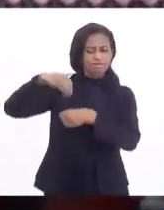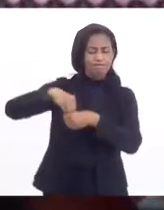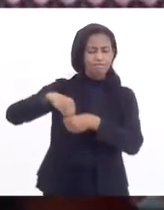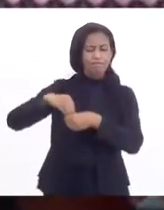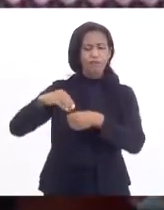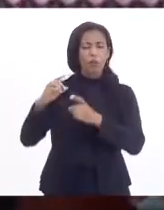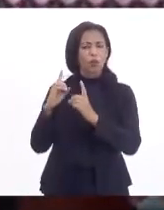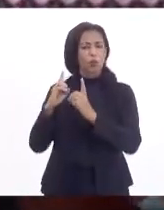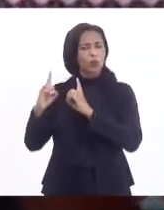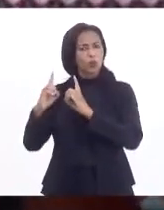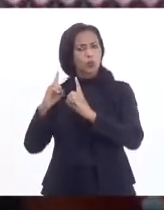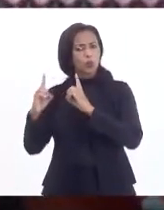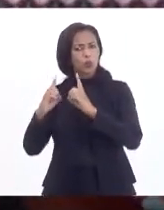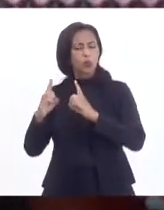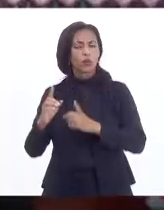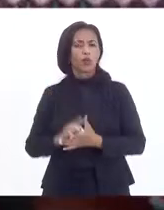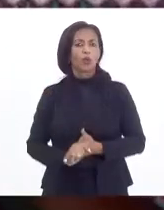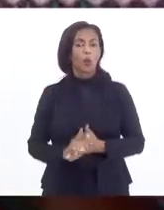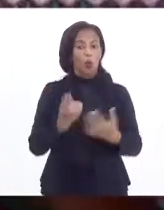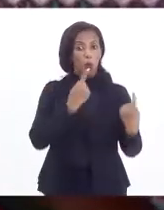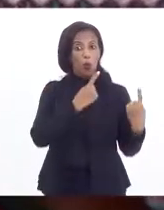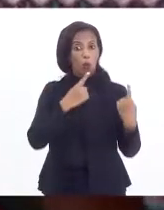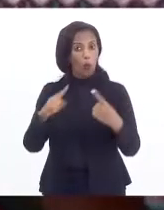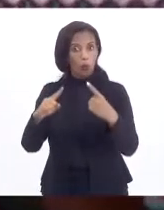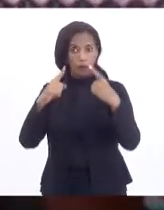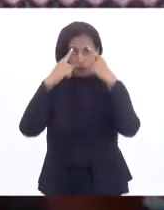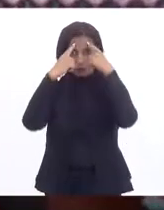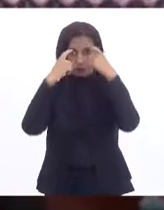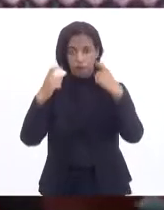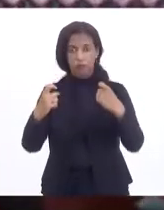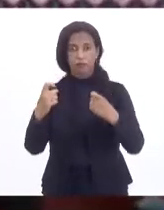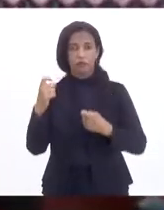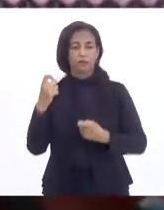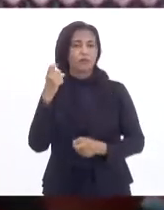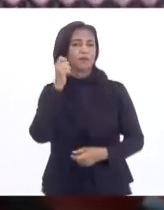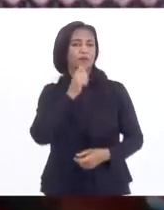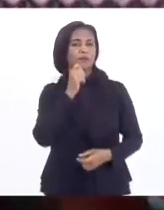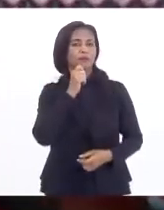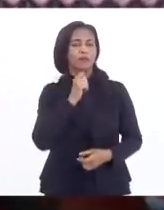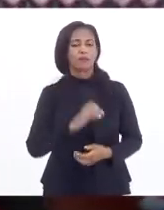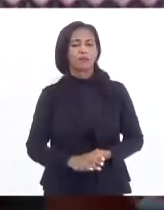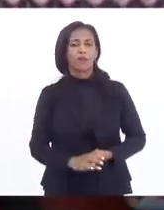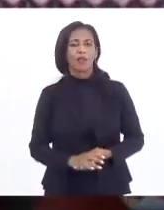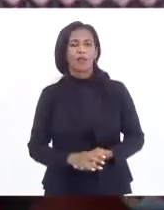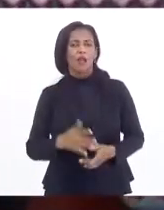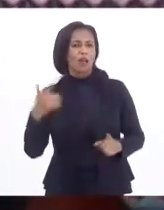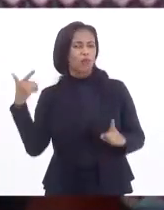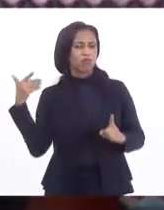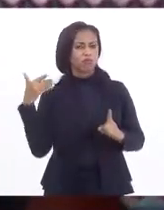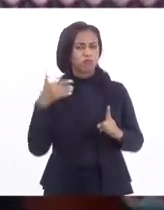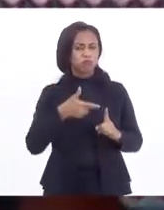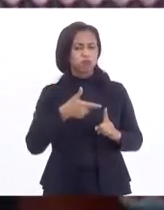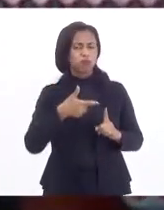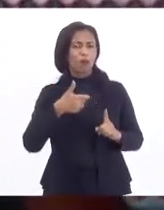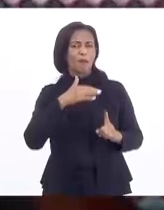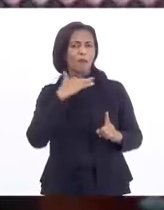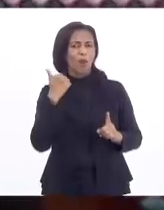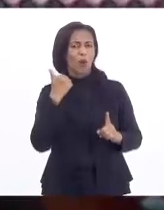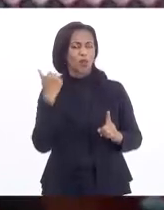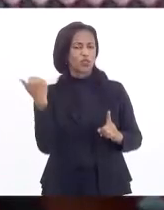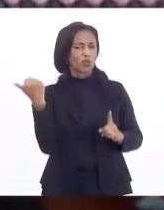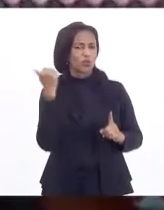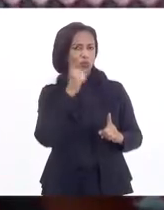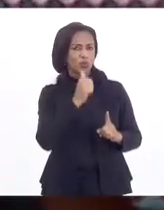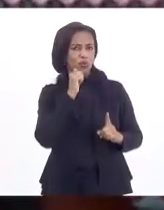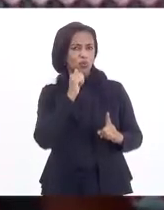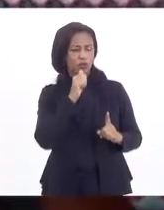debate, né, de contra a violência à mulher, ao feminicídio, à disposição violenta